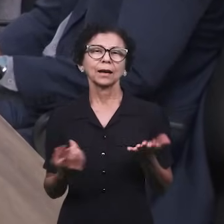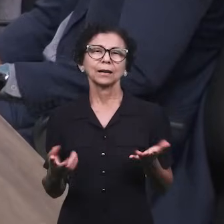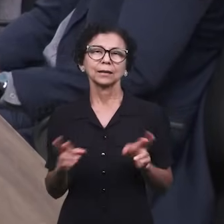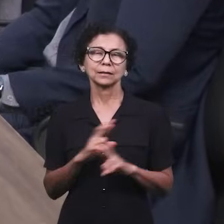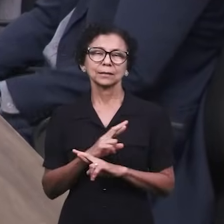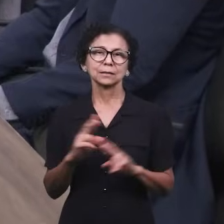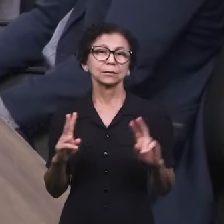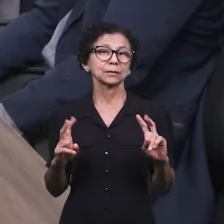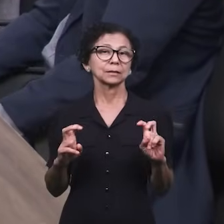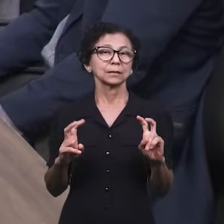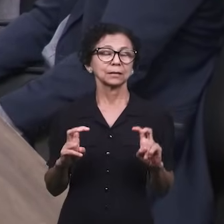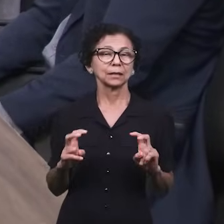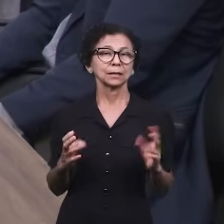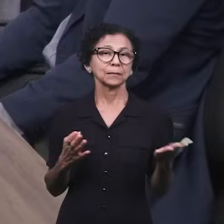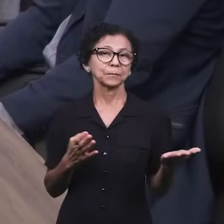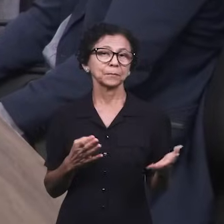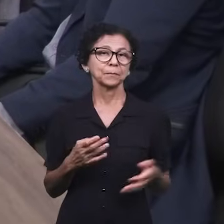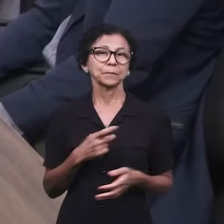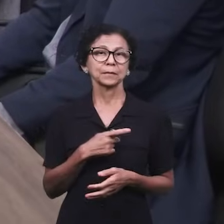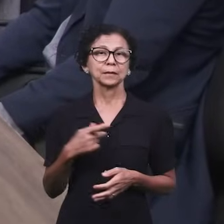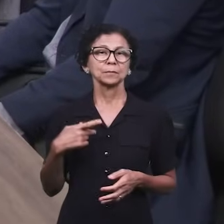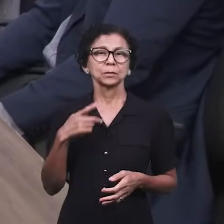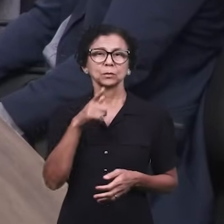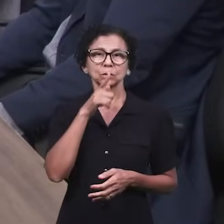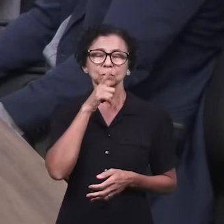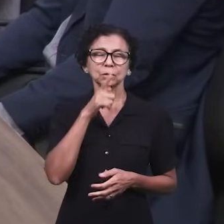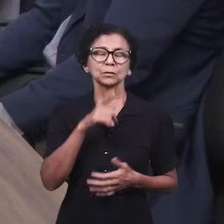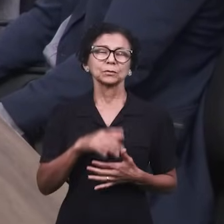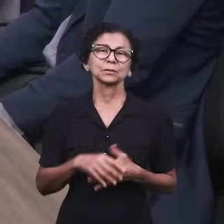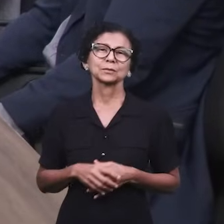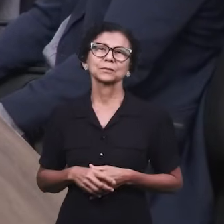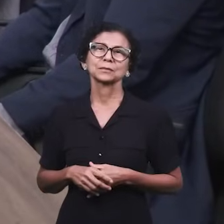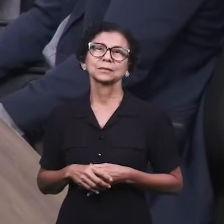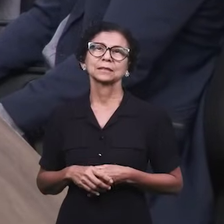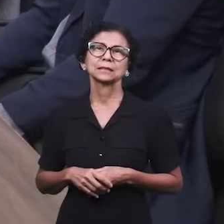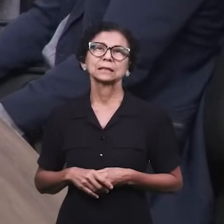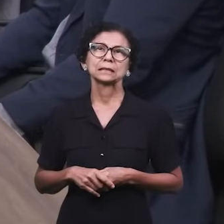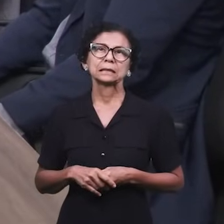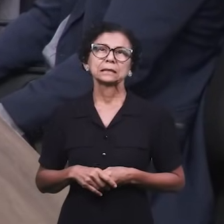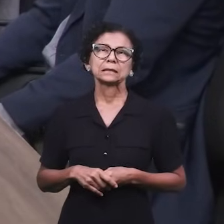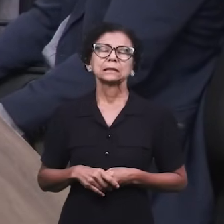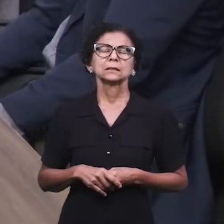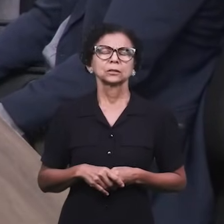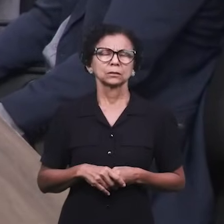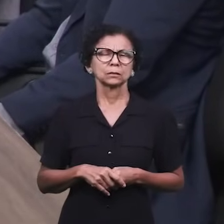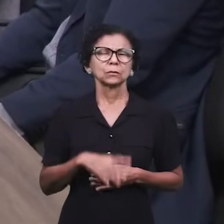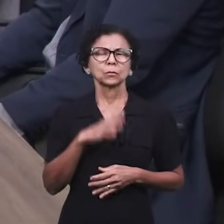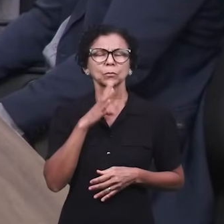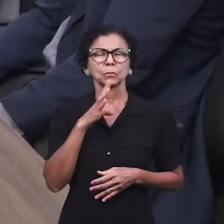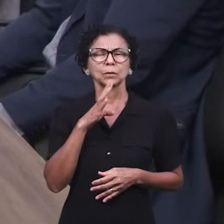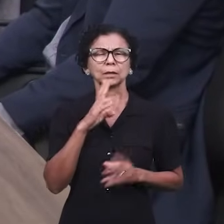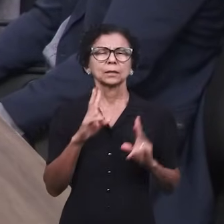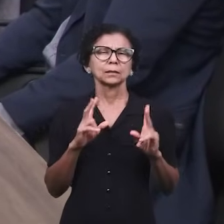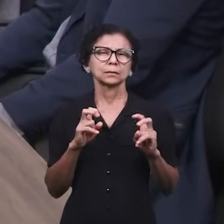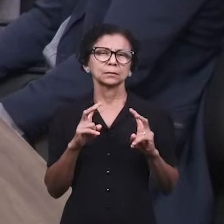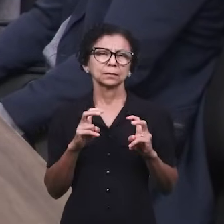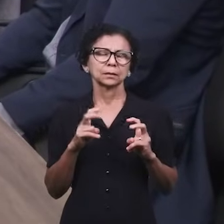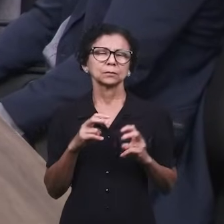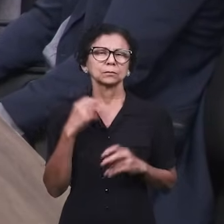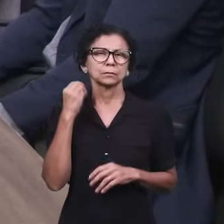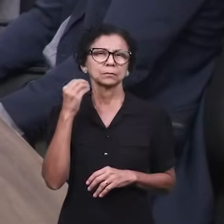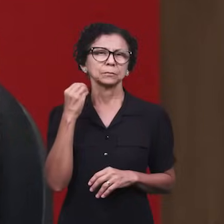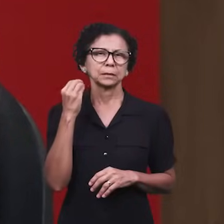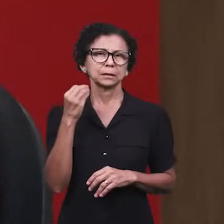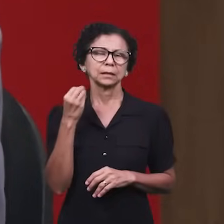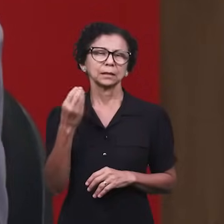respeito desse tema, até mesmo porque o pastor Gilson, em muitas oportunidades, já deu essa aula em seminários e está aqui